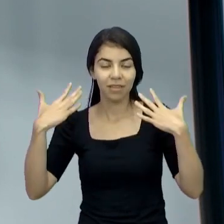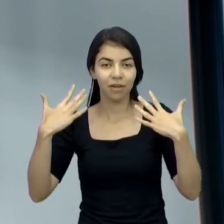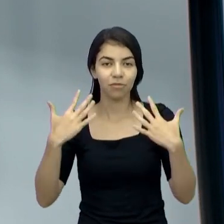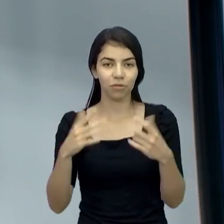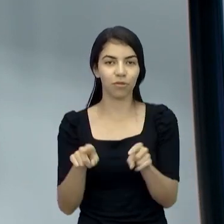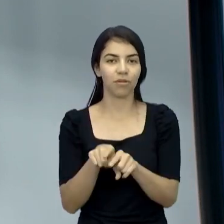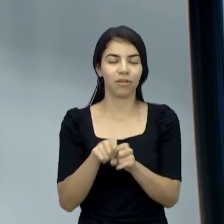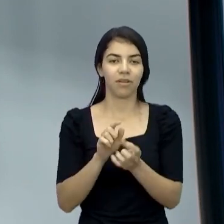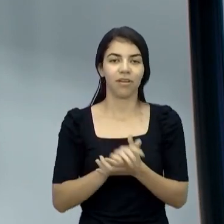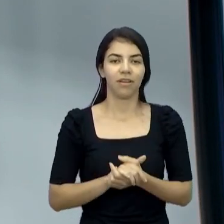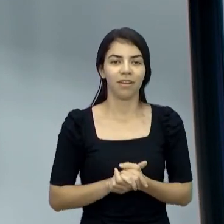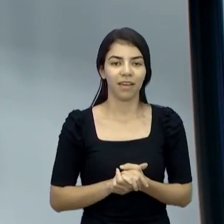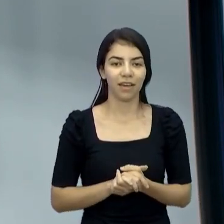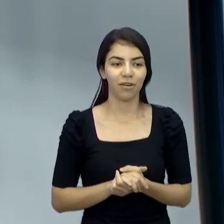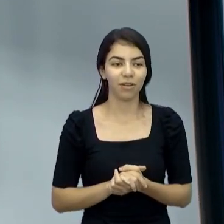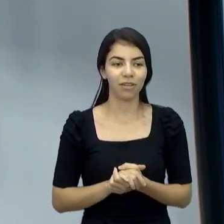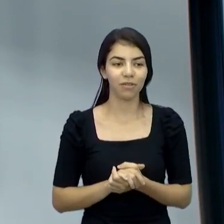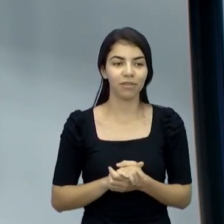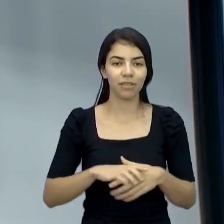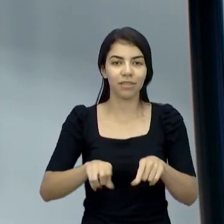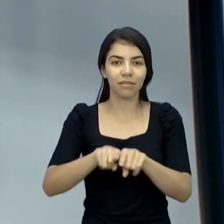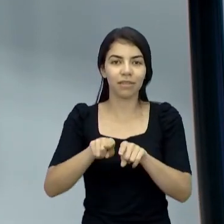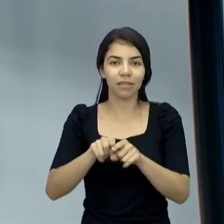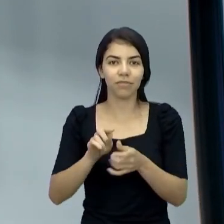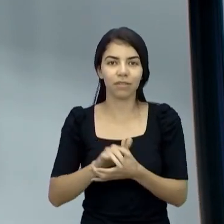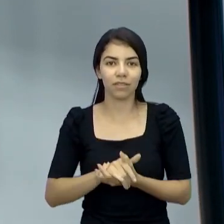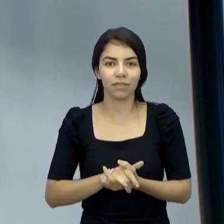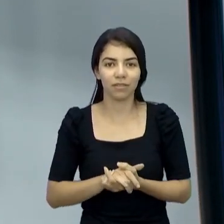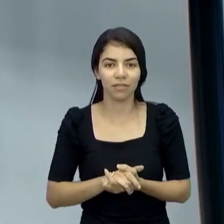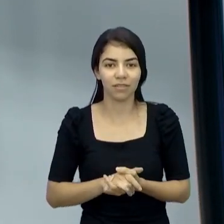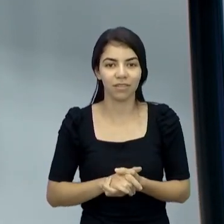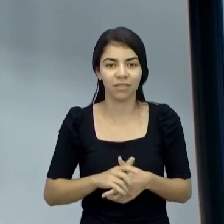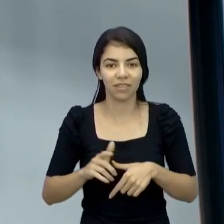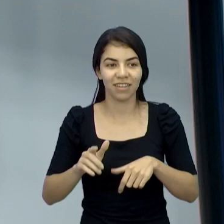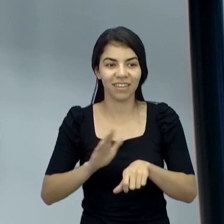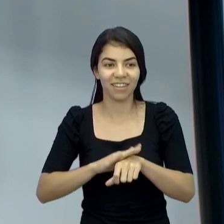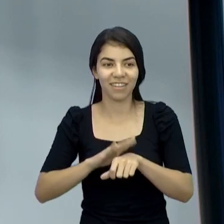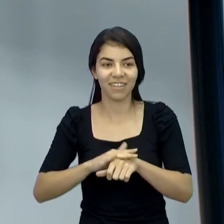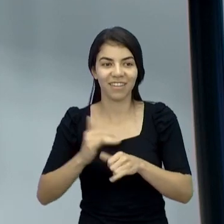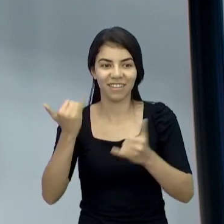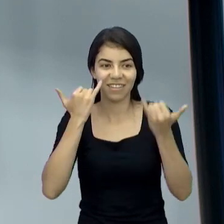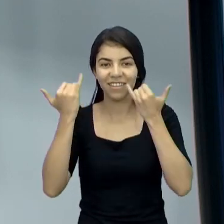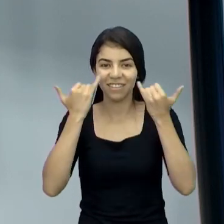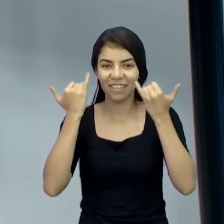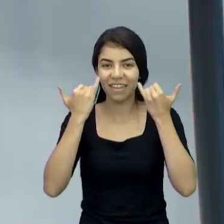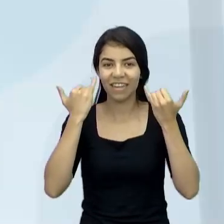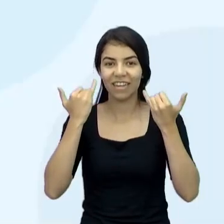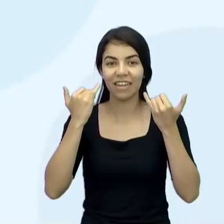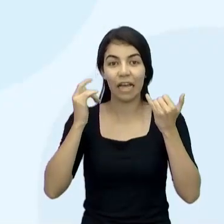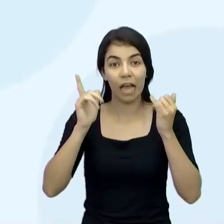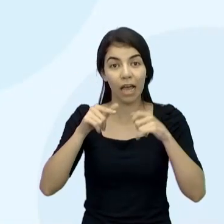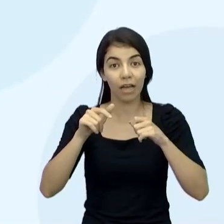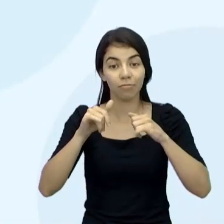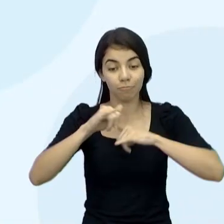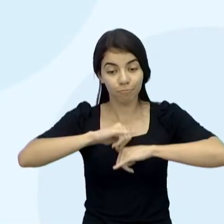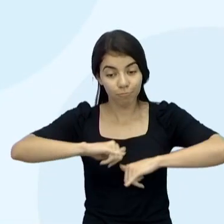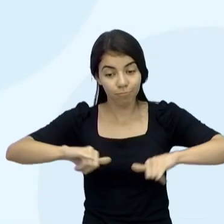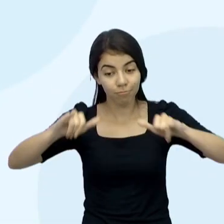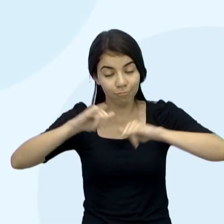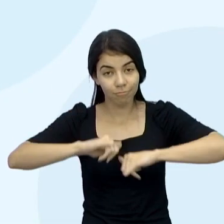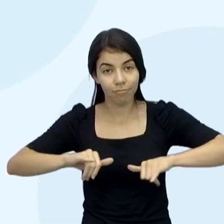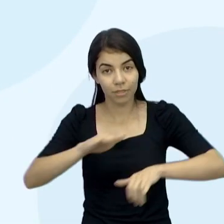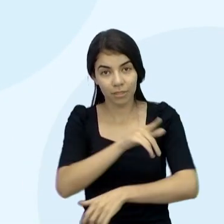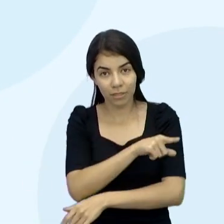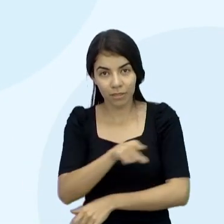importante. Então, acontece. E mais do que isso, mais do que ganhar a atenção, fazer com que a informação que você está transmitindo chegue a ele e